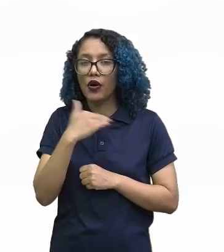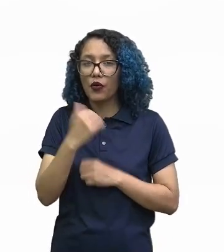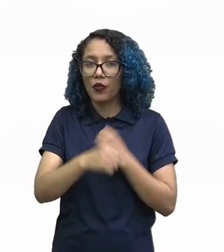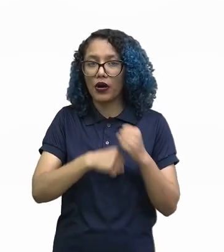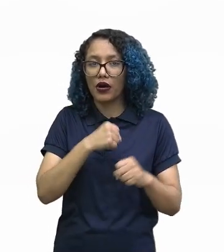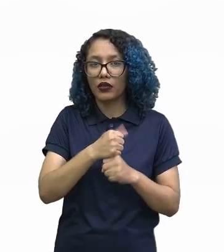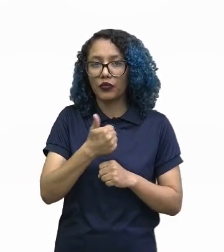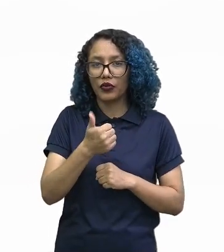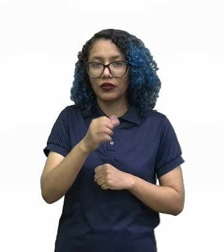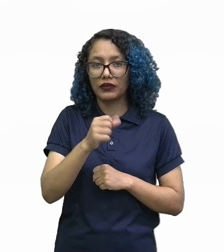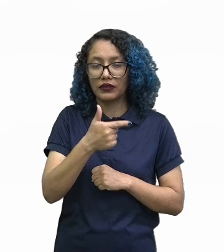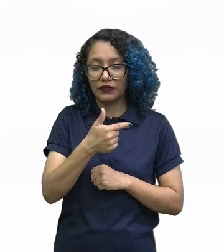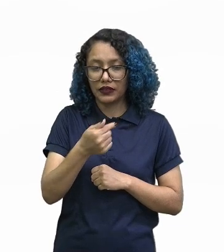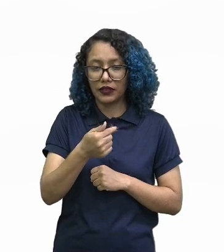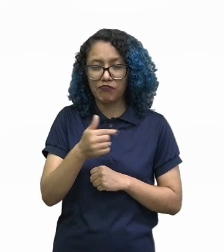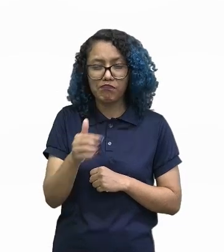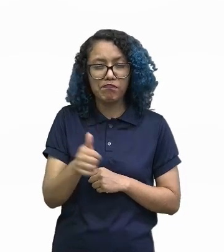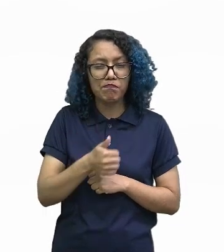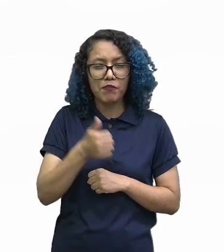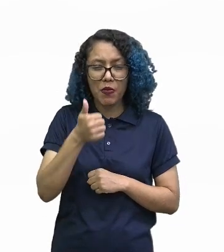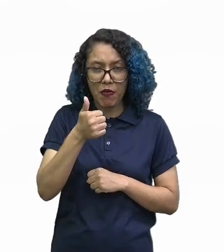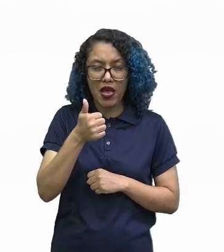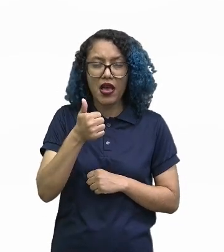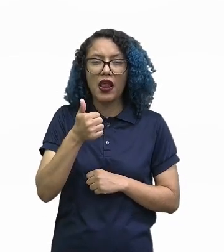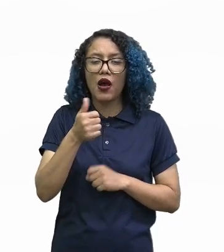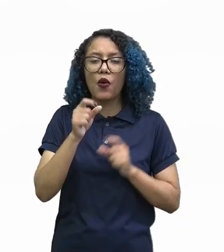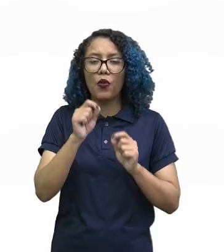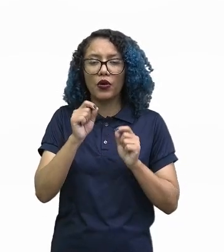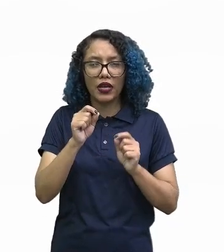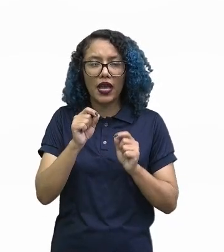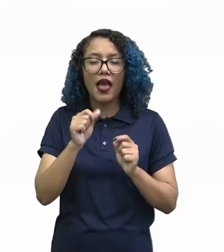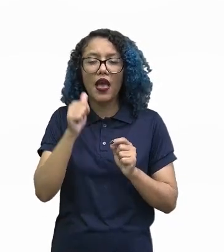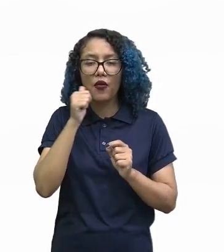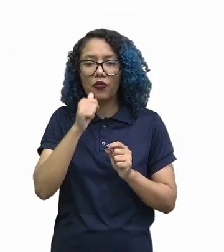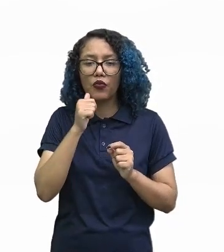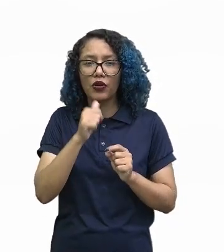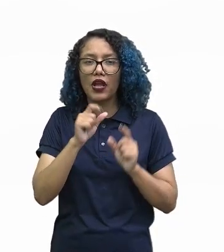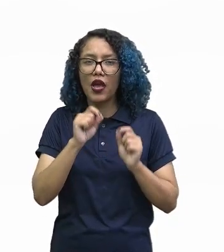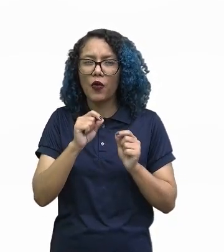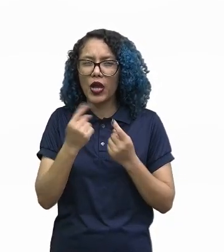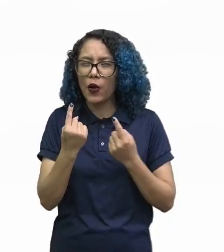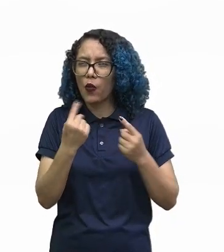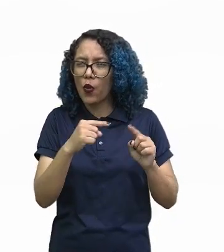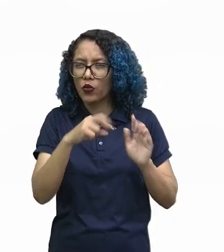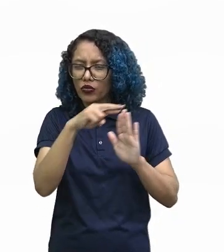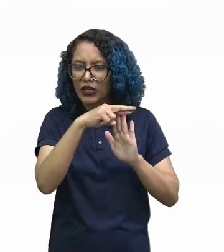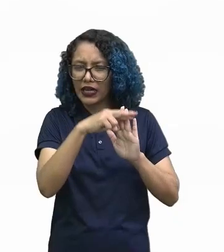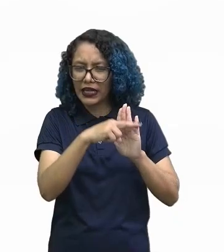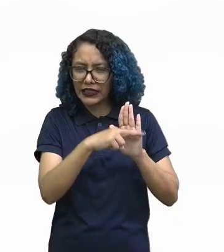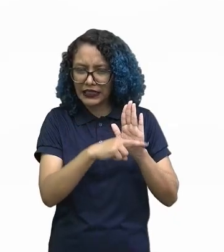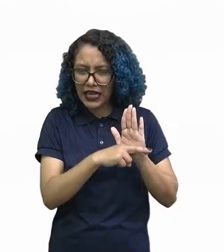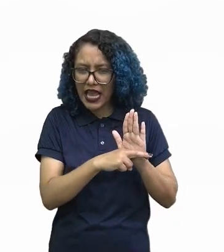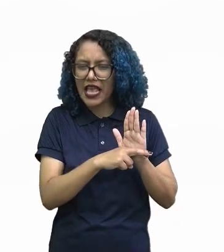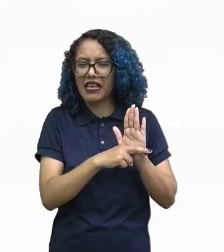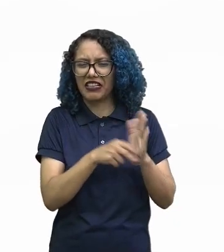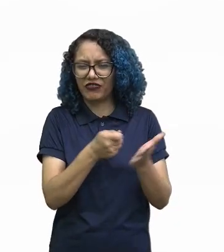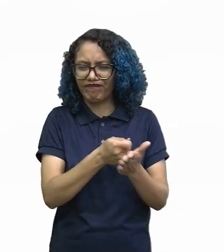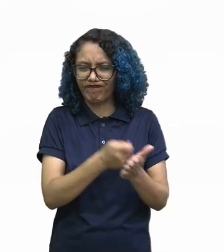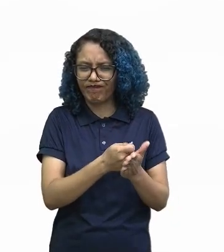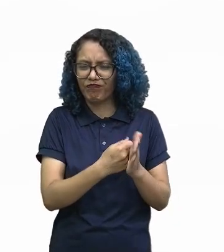Uma das primeiras a romper com os movimentos rígidos, o figurino de tutu e os